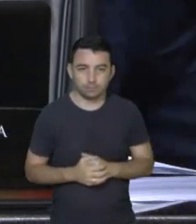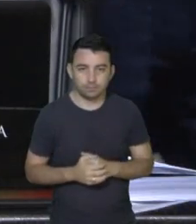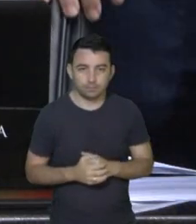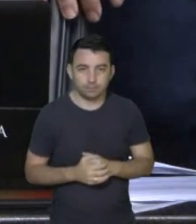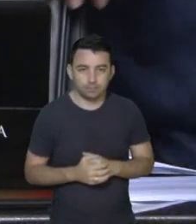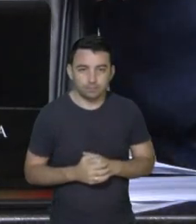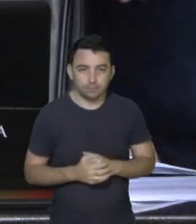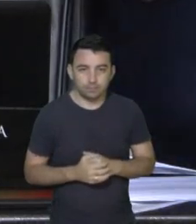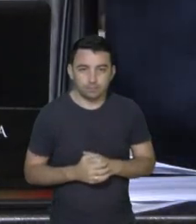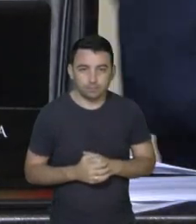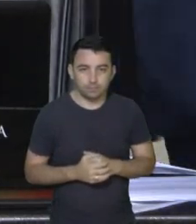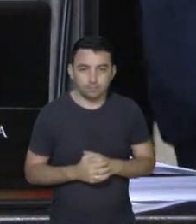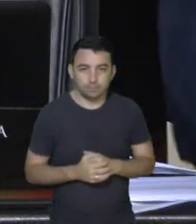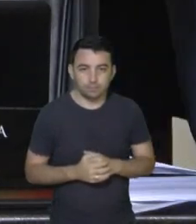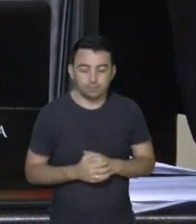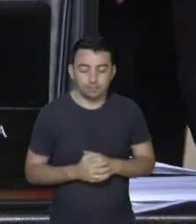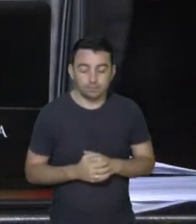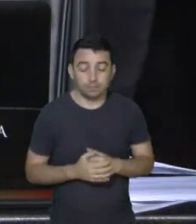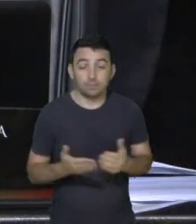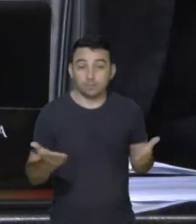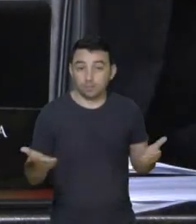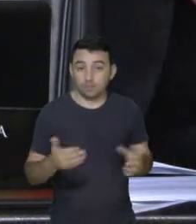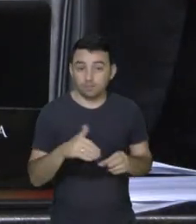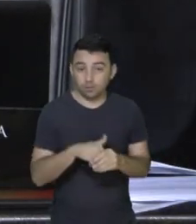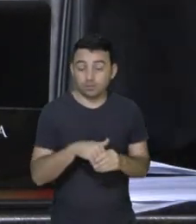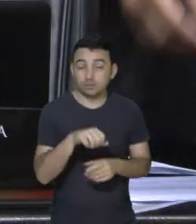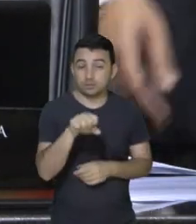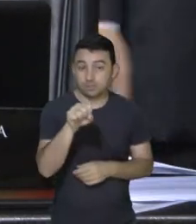projeto, nós estaremos votando sim,